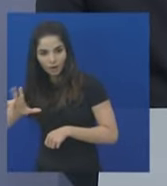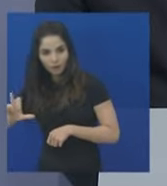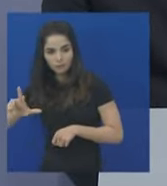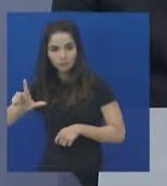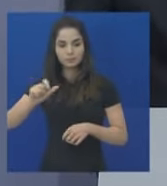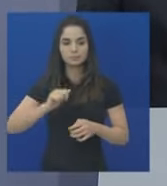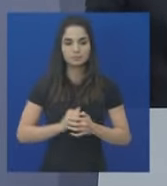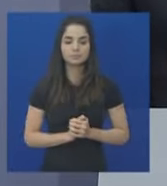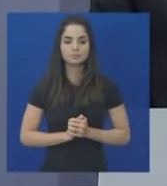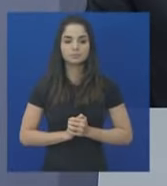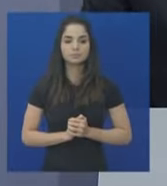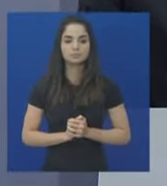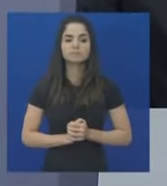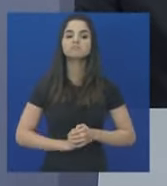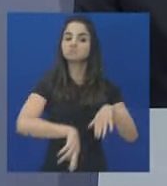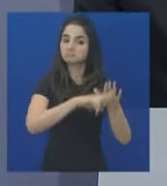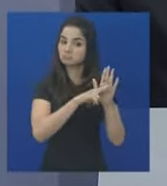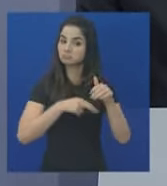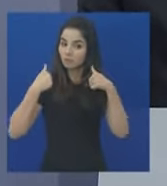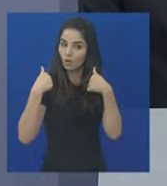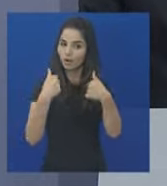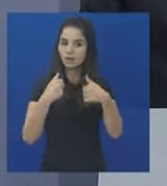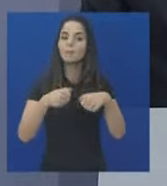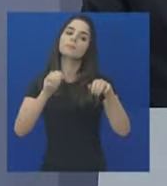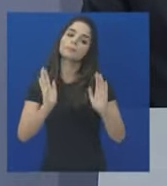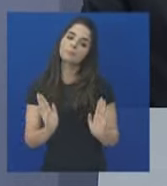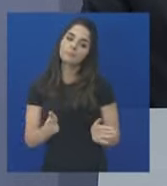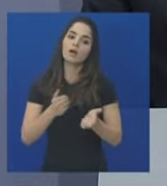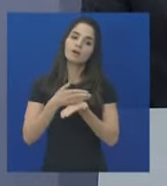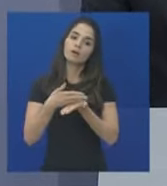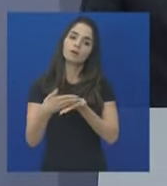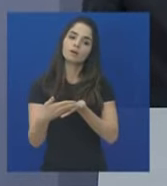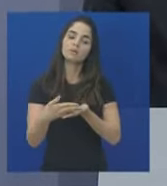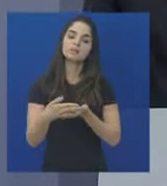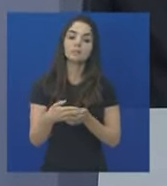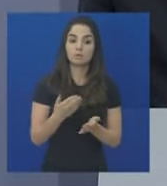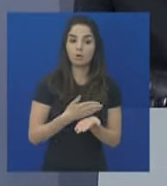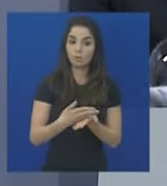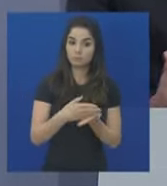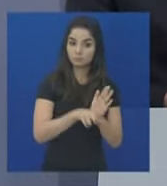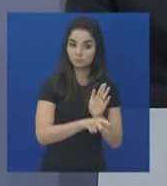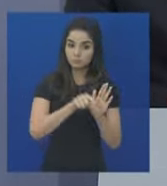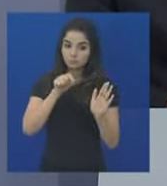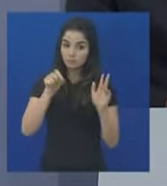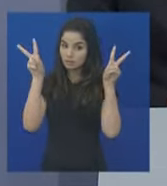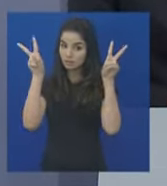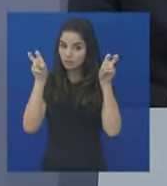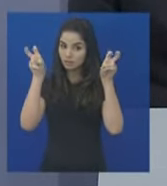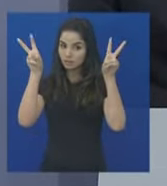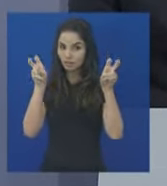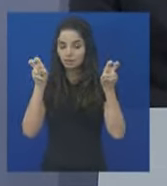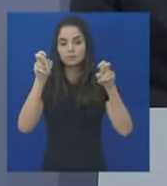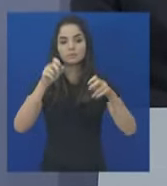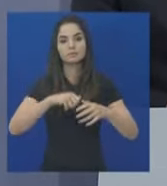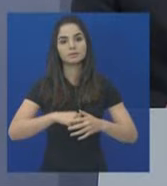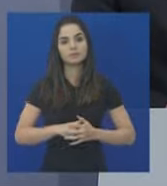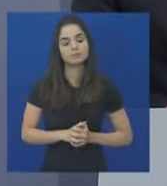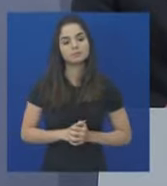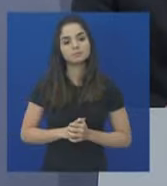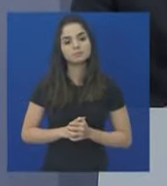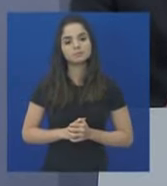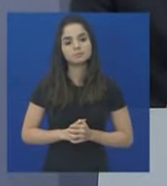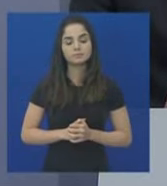Bom, conhecidas as regras, vamos dar início ao debate e eu começo sorteando um tema, que vai ser o tema da próxima